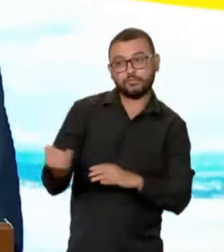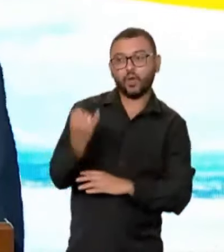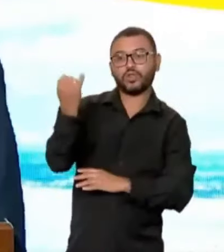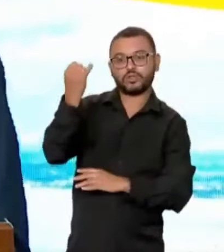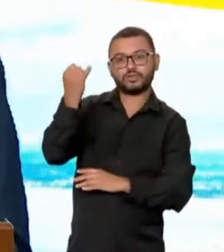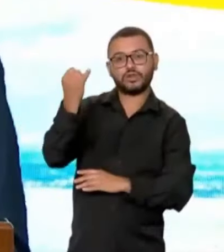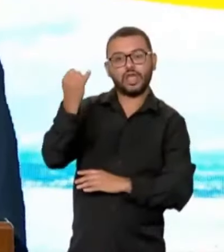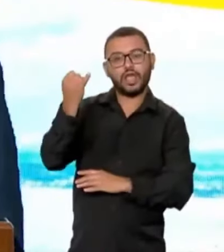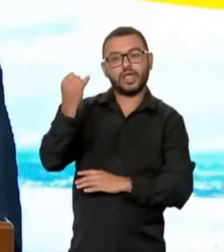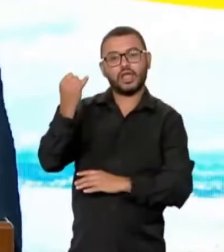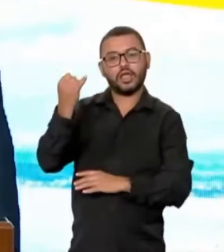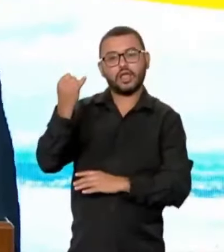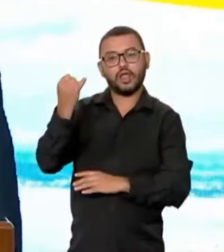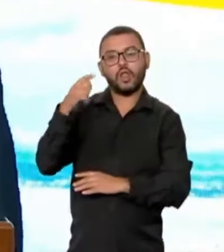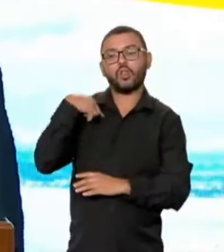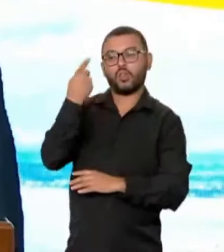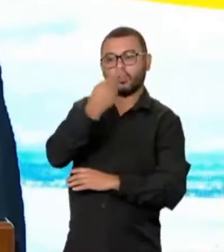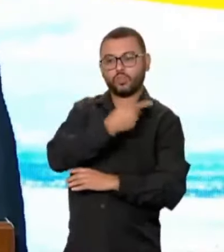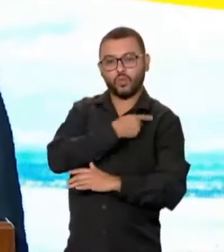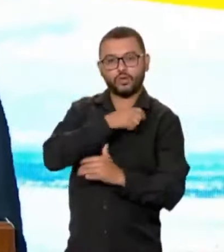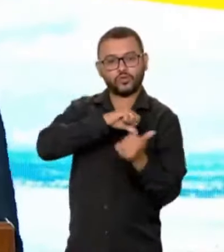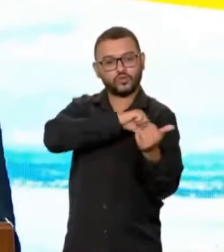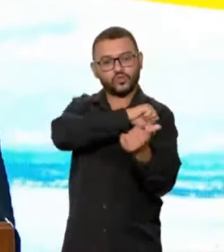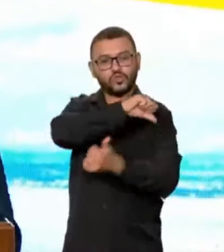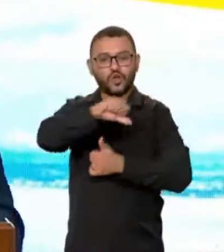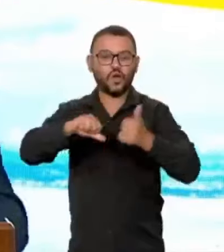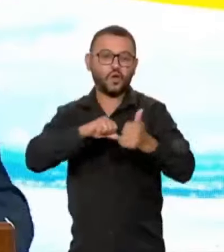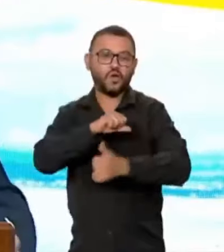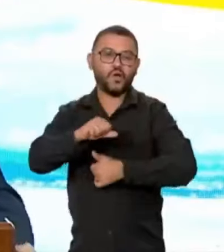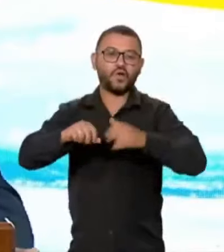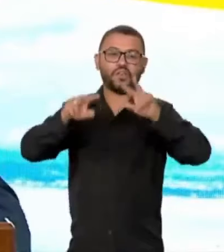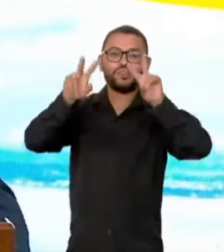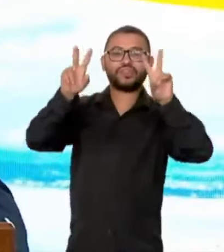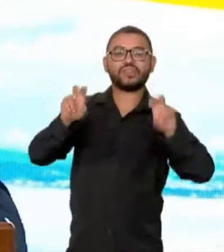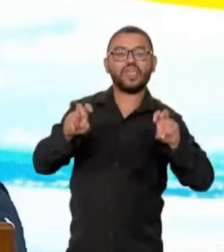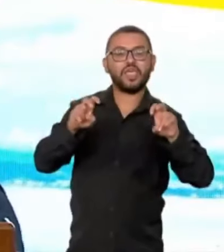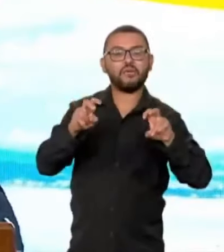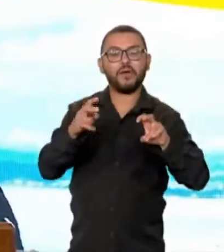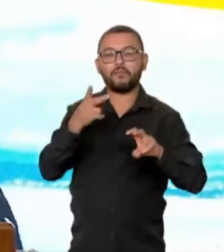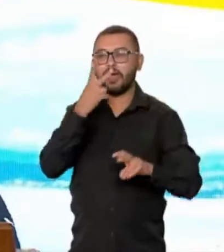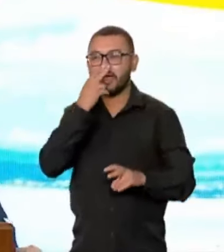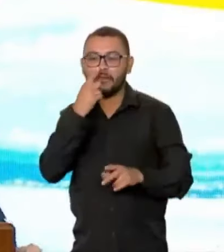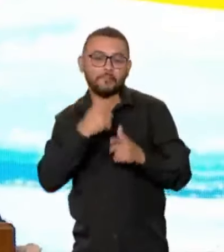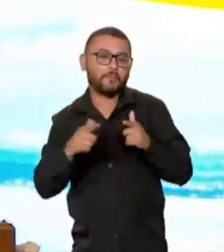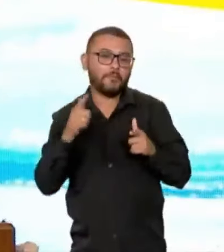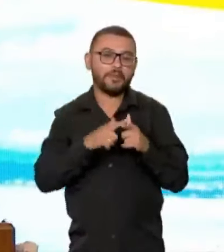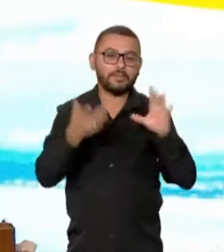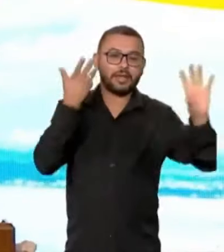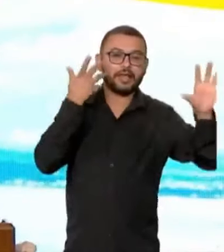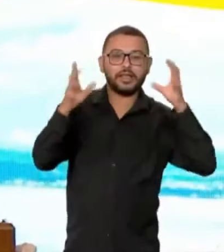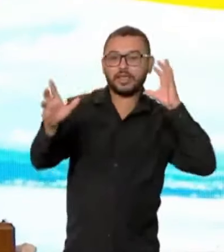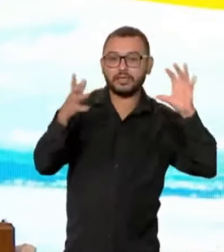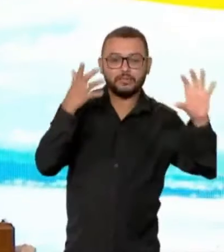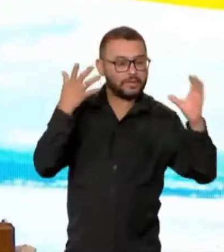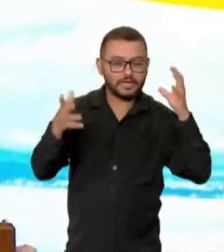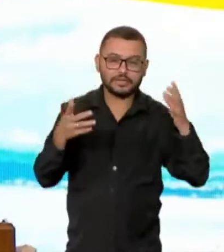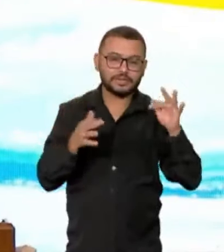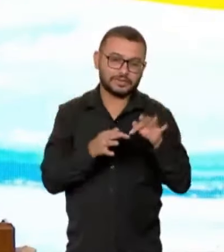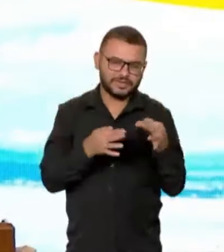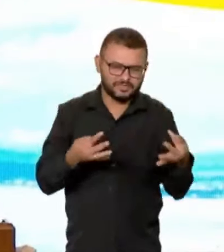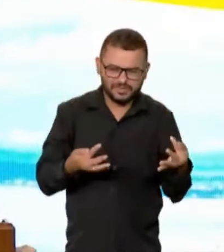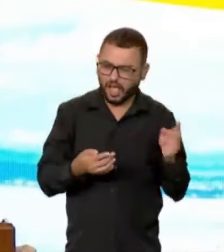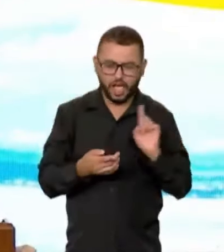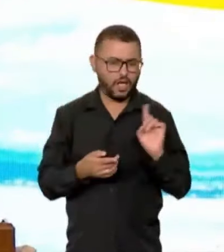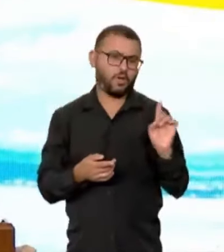saiba que nós mudamos o paradigma de tratar de problemas climáticos nesse país.